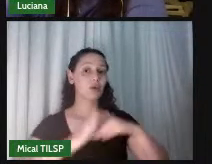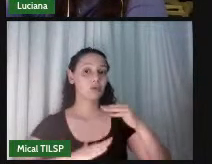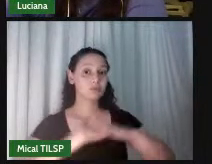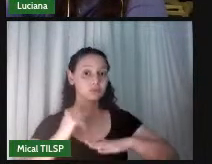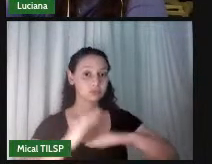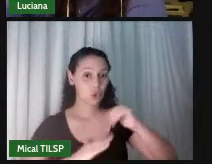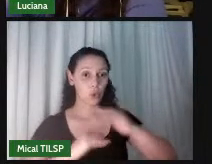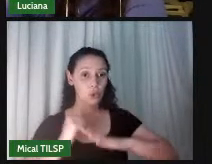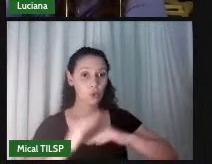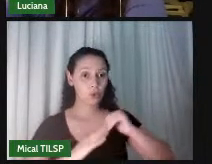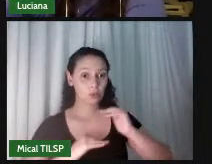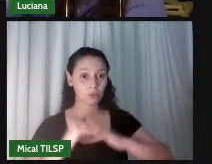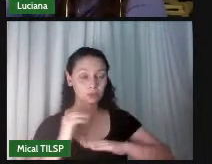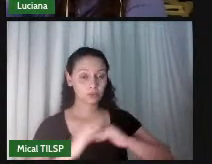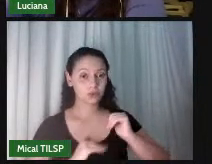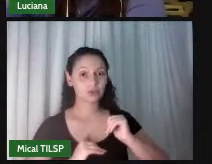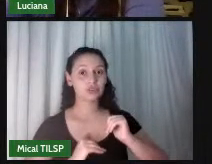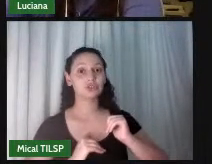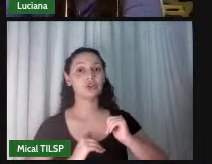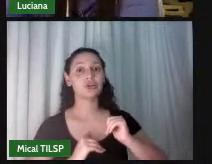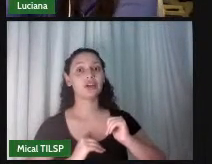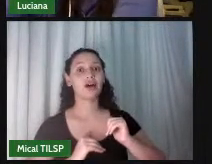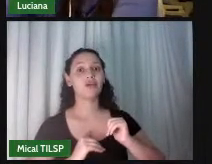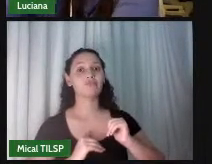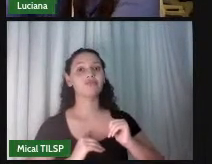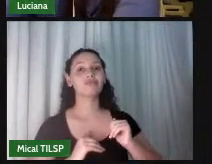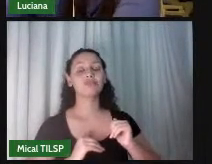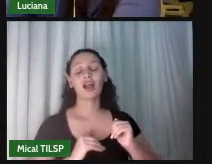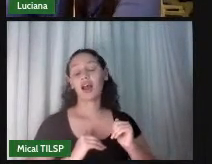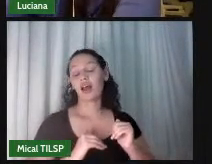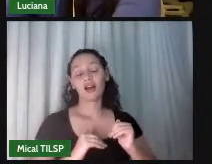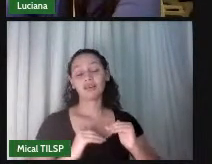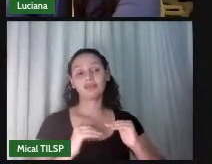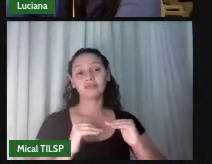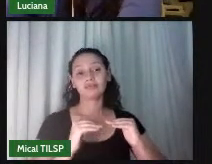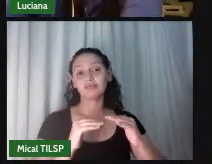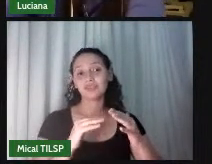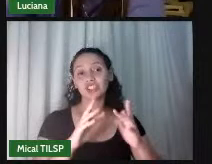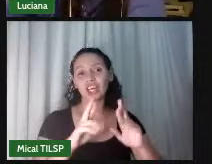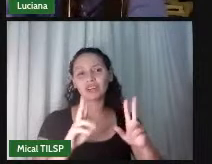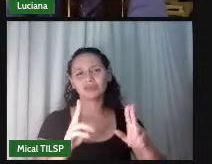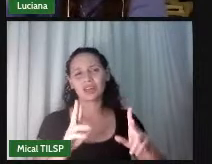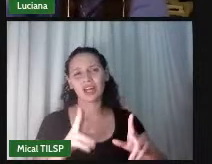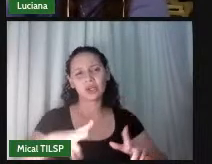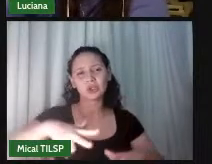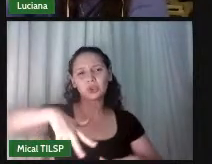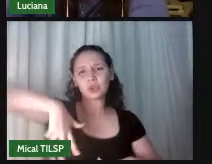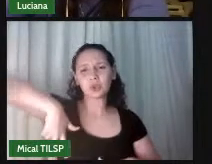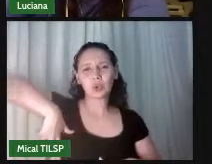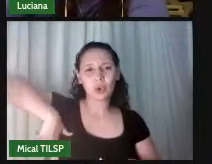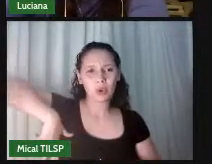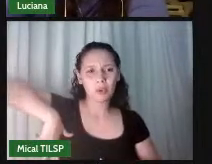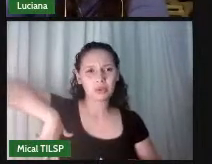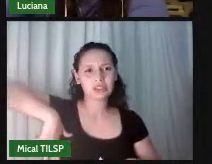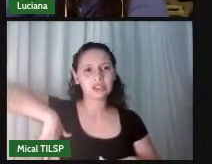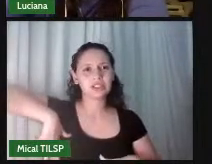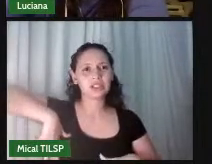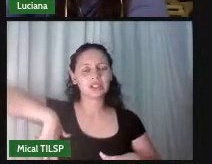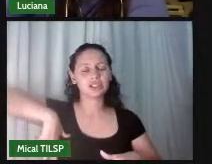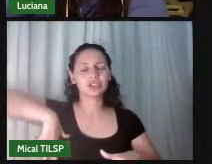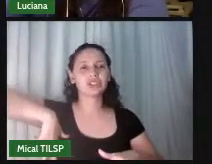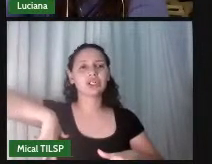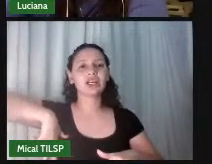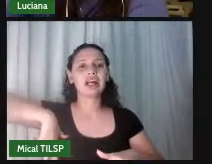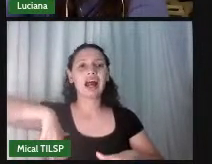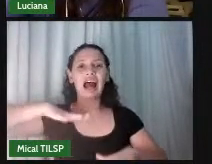paciente não cumpre qualquer de suas obrigações, causando qualquer tipo de prejuízo ao paciente, ocorre um litígio civil e esse paciente ele